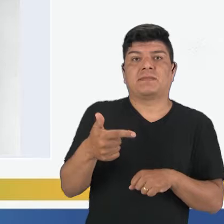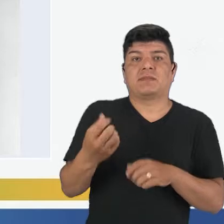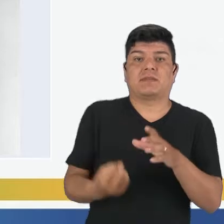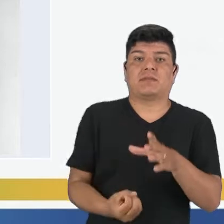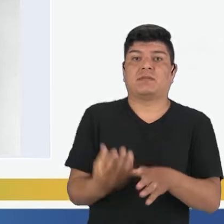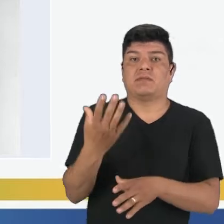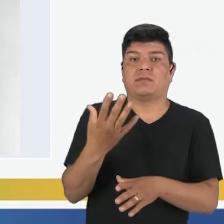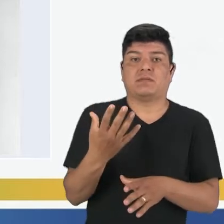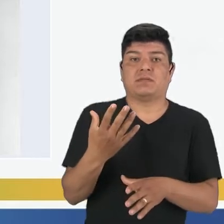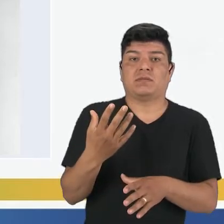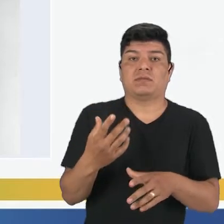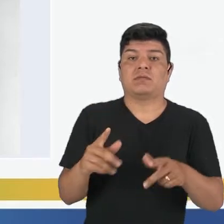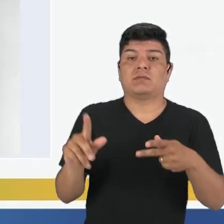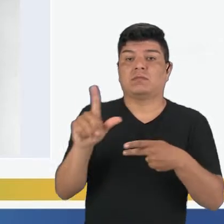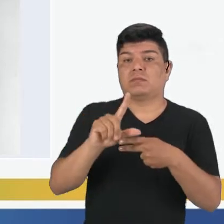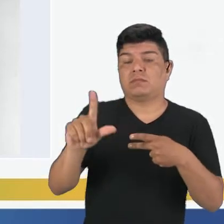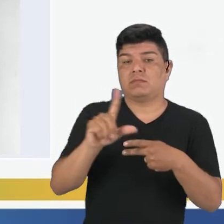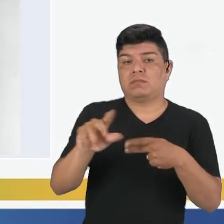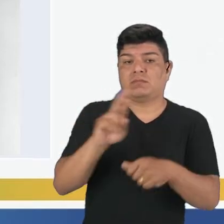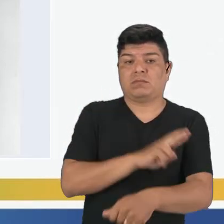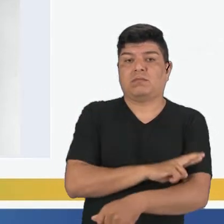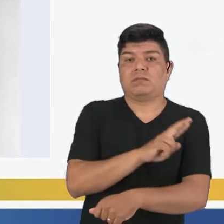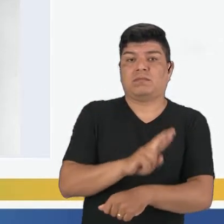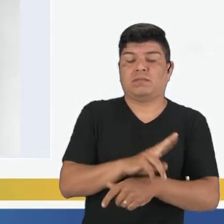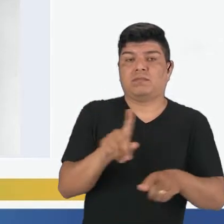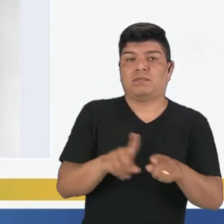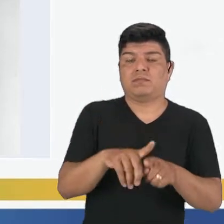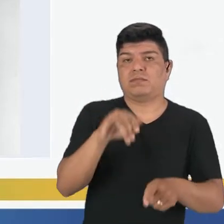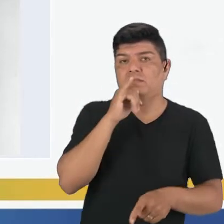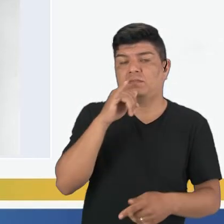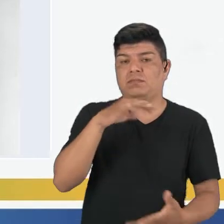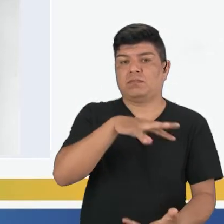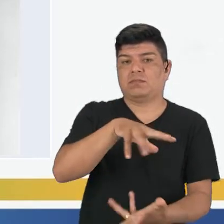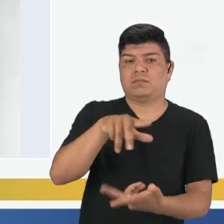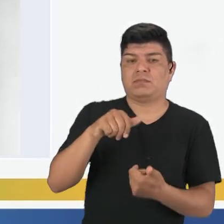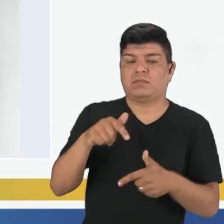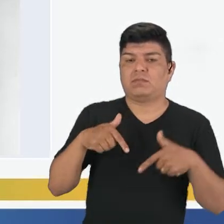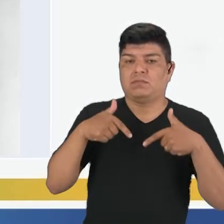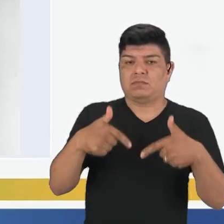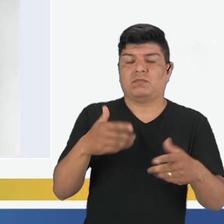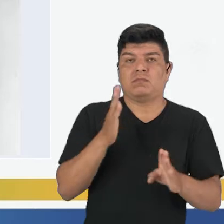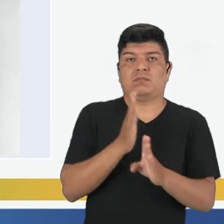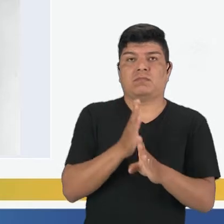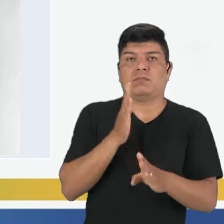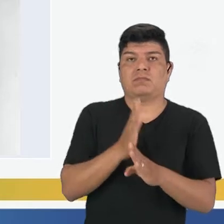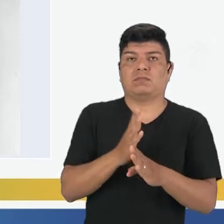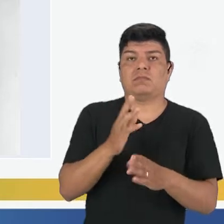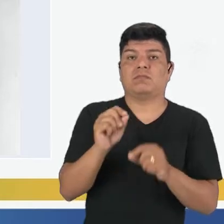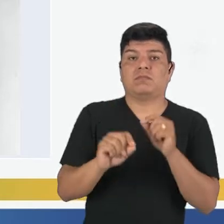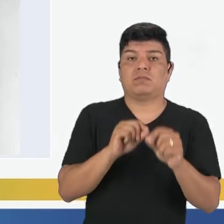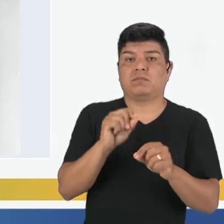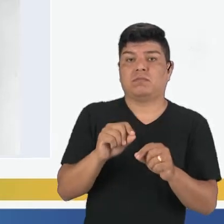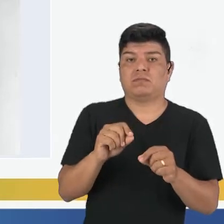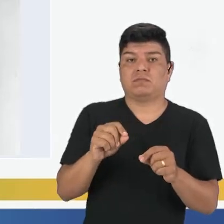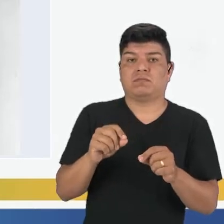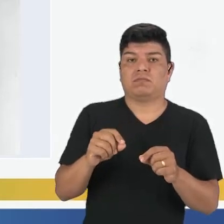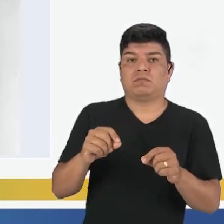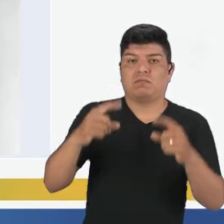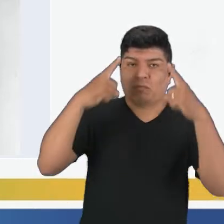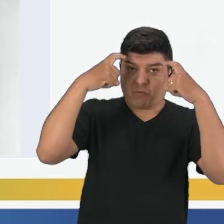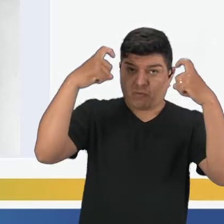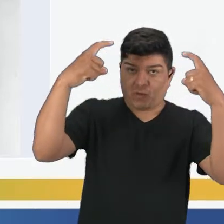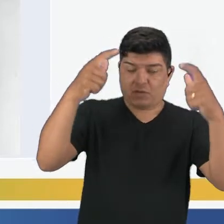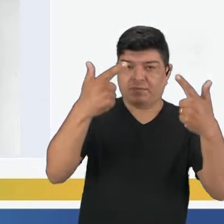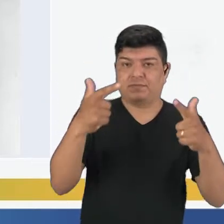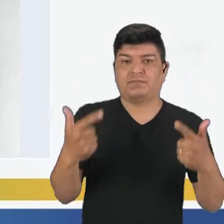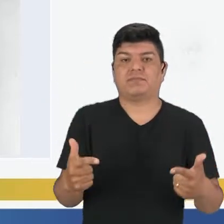nação plural em termos religiosos. Tornou-se um exemplo mundial de luta por métodos não violentos. Olha que